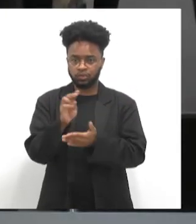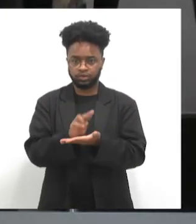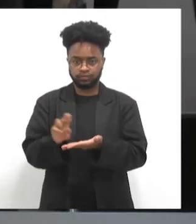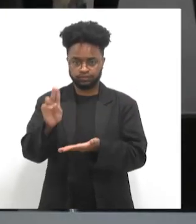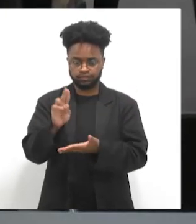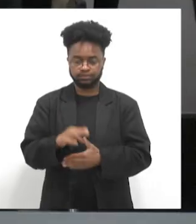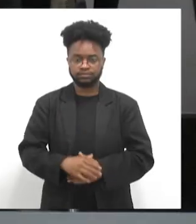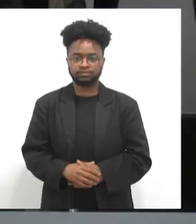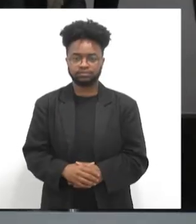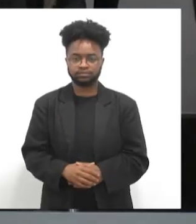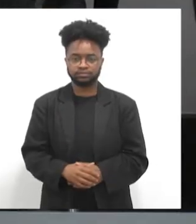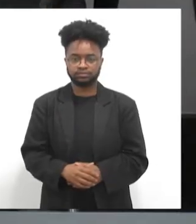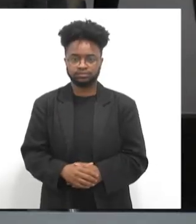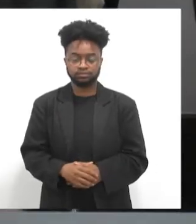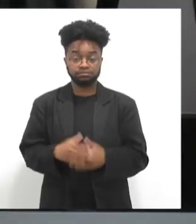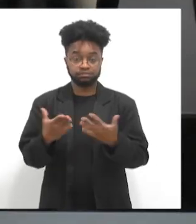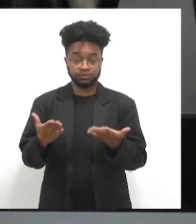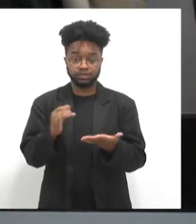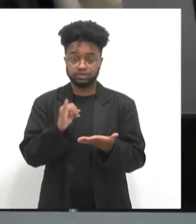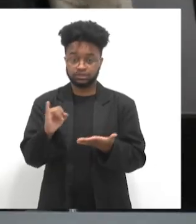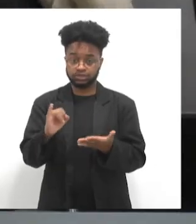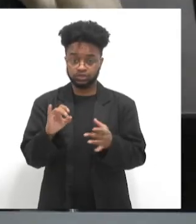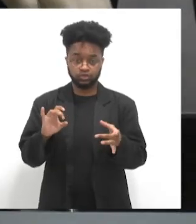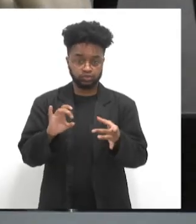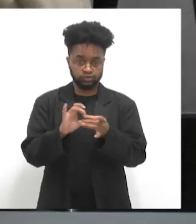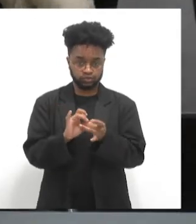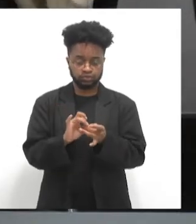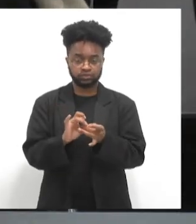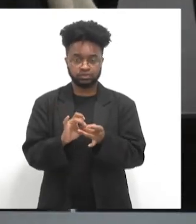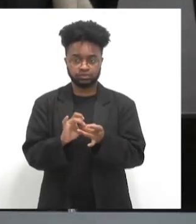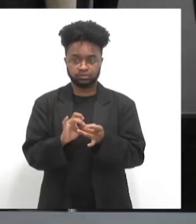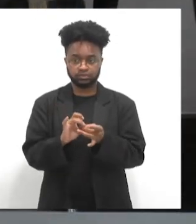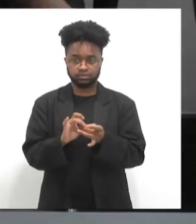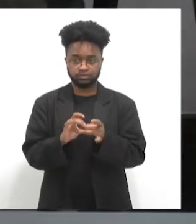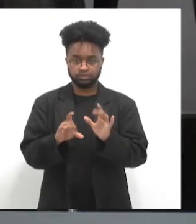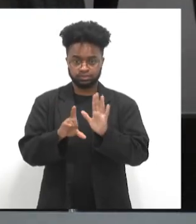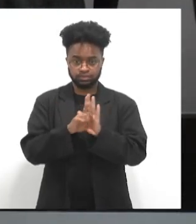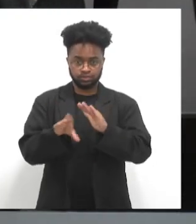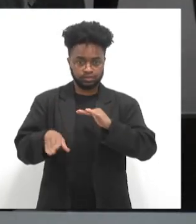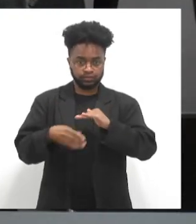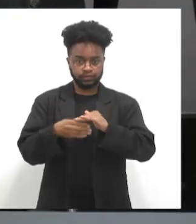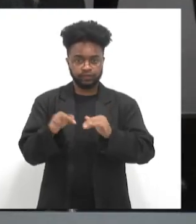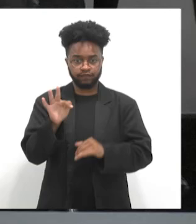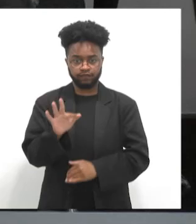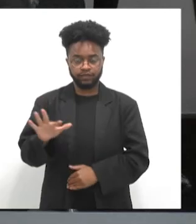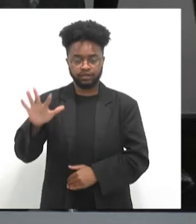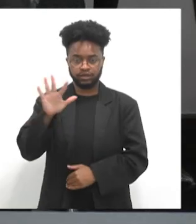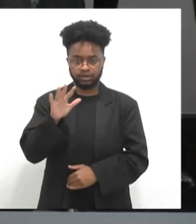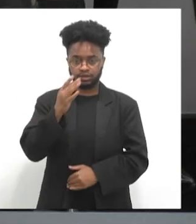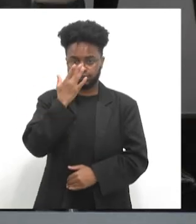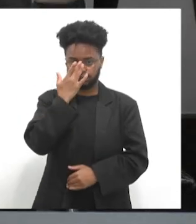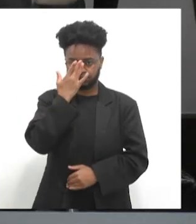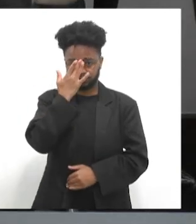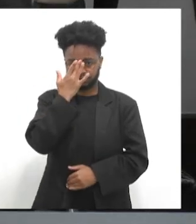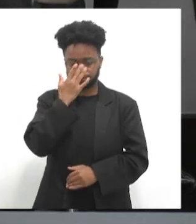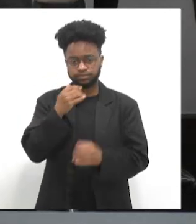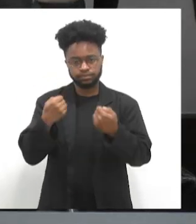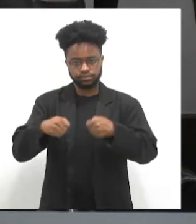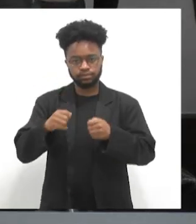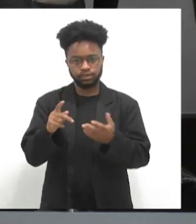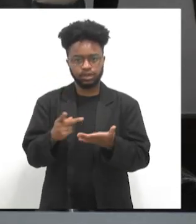universidades. Então, casando a lei complementar federal, que isso tem que